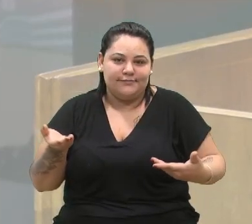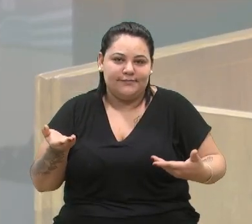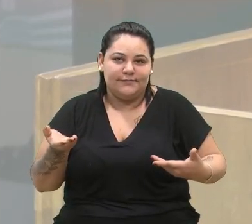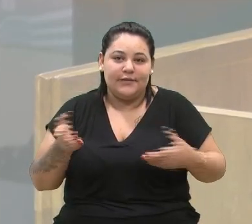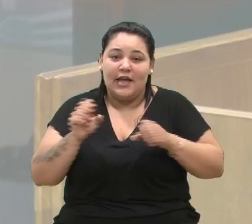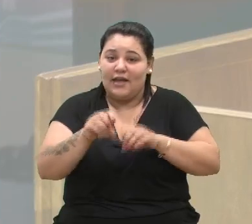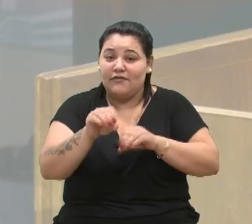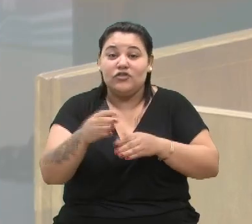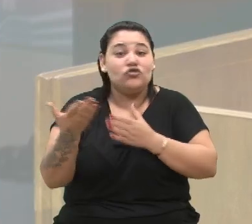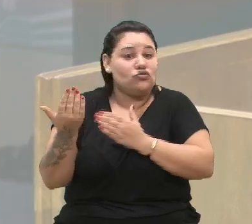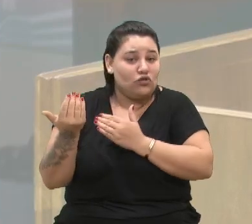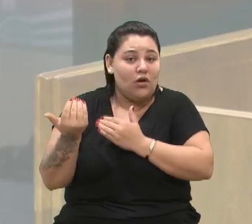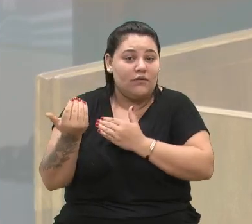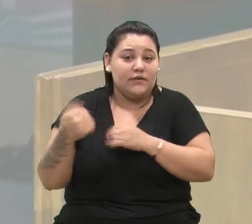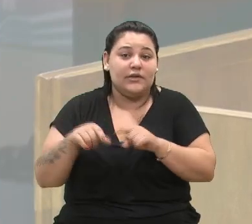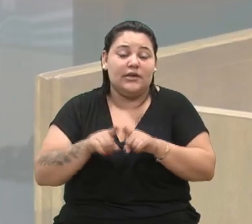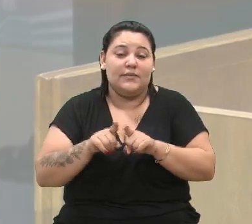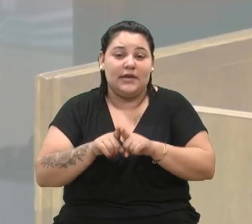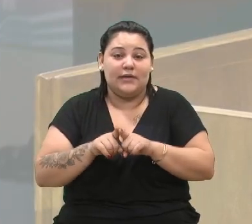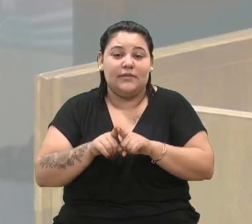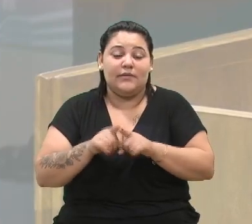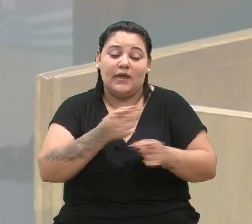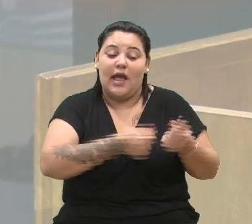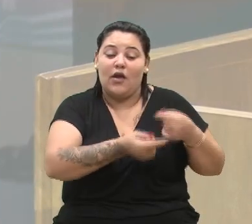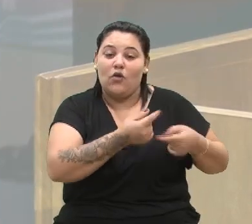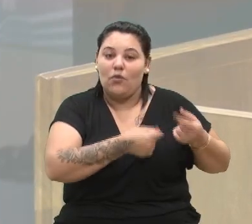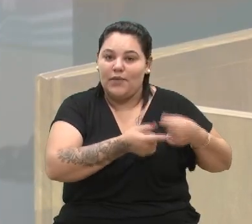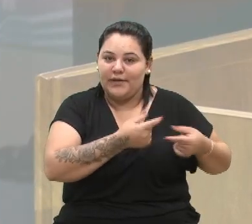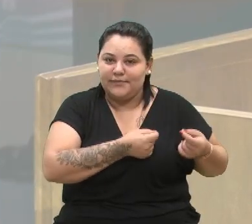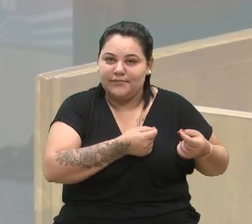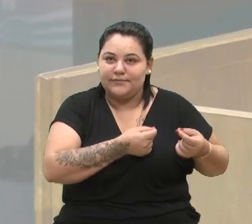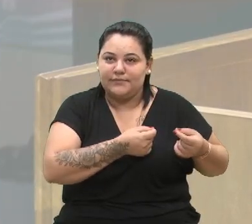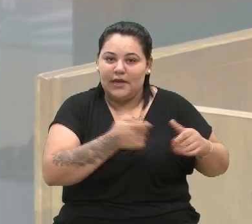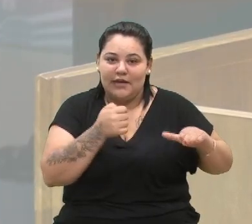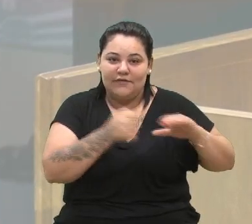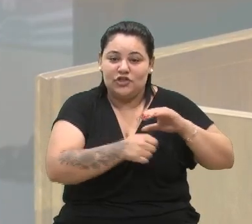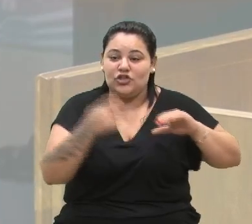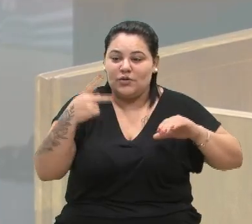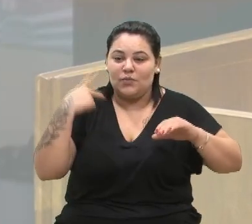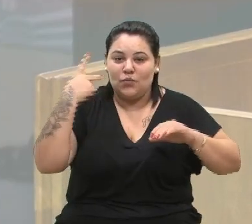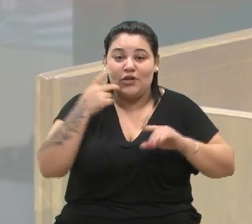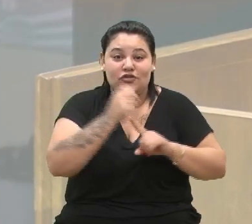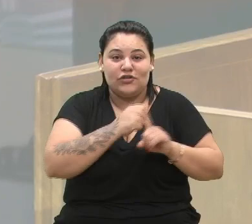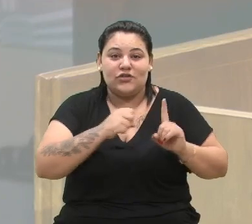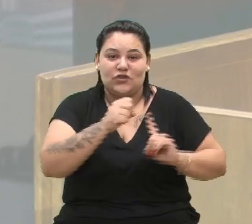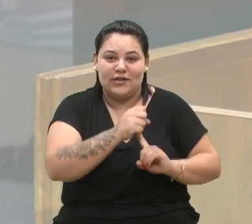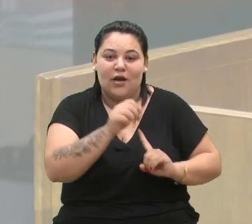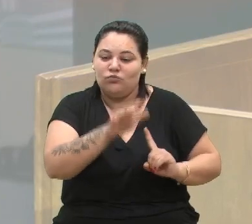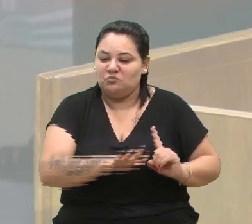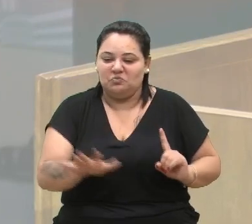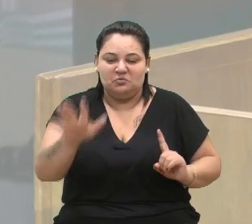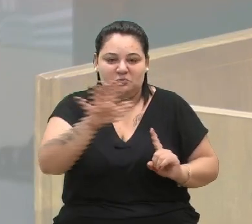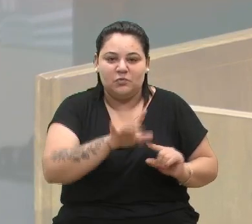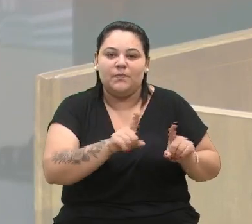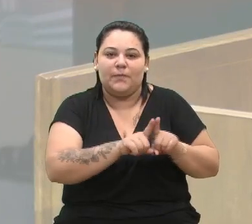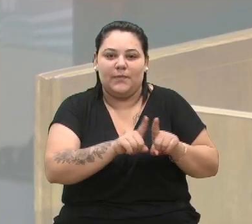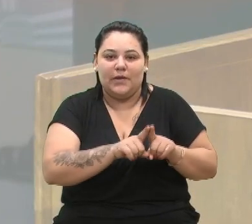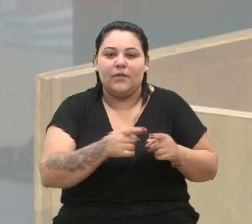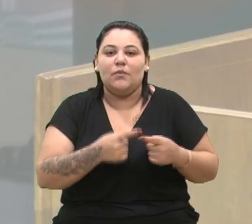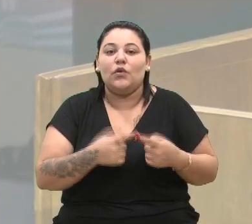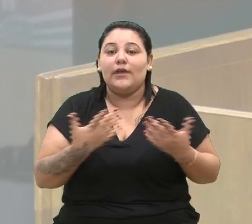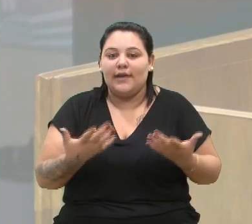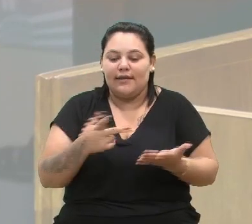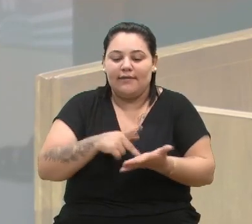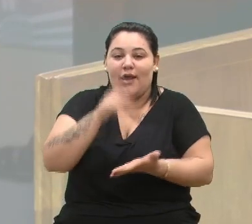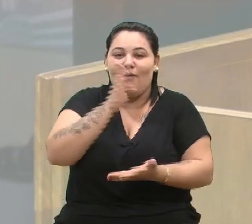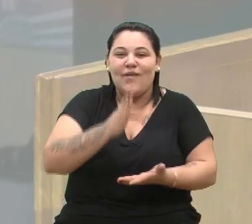no jovem, é investir na economia, é investir em políticas sociais de modo geral, porque o